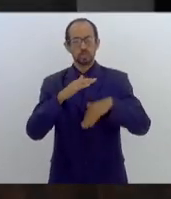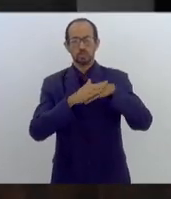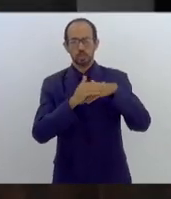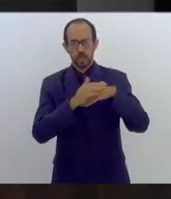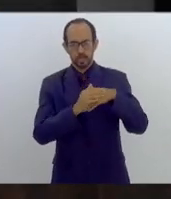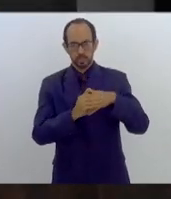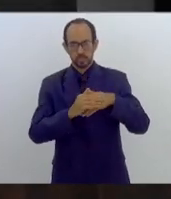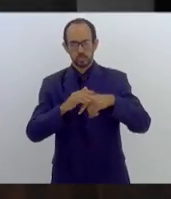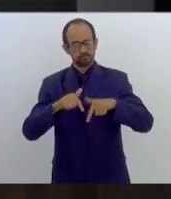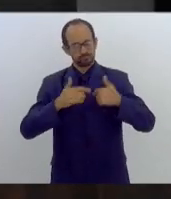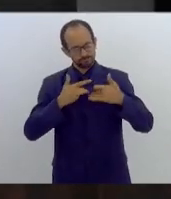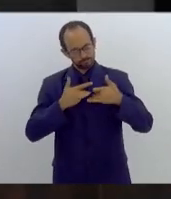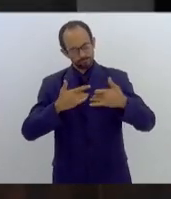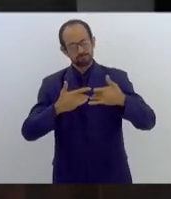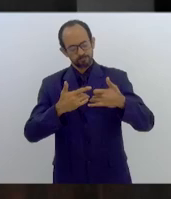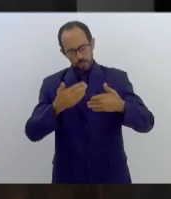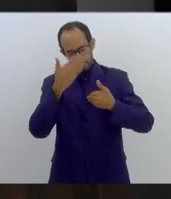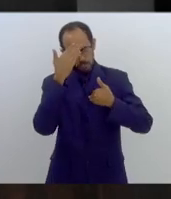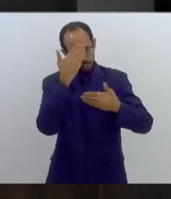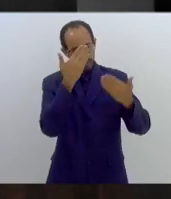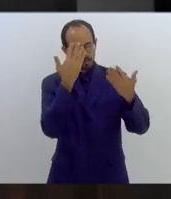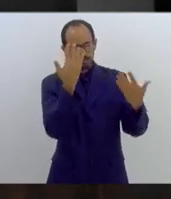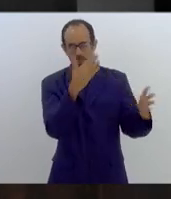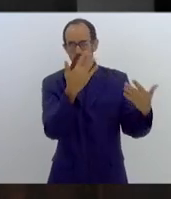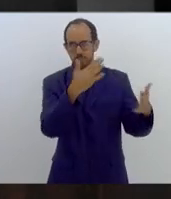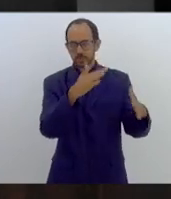dedicação. Muito, muito obrigado e parabéns.